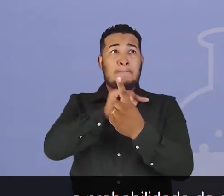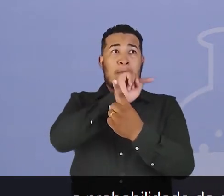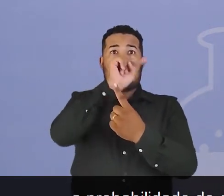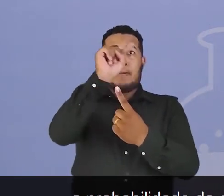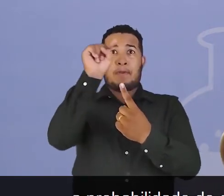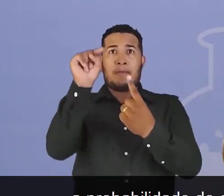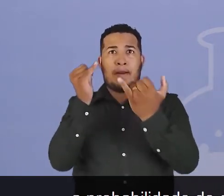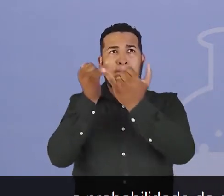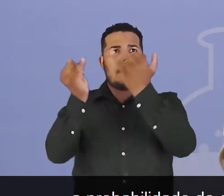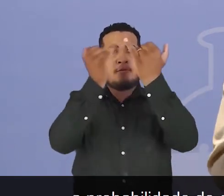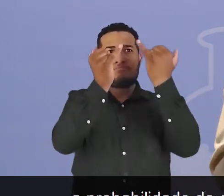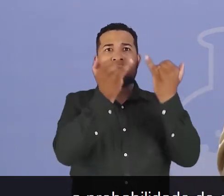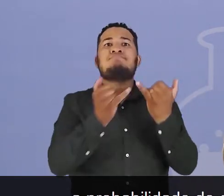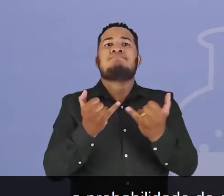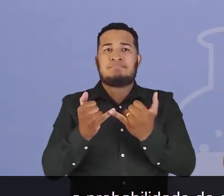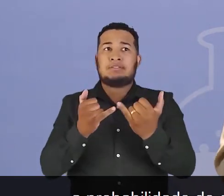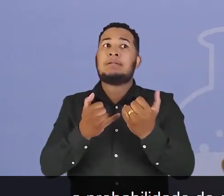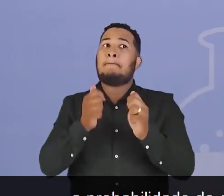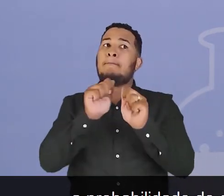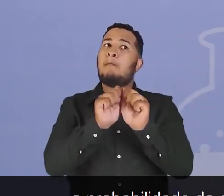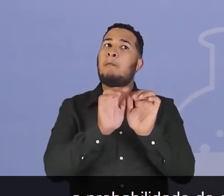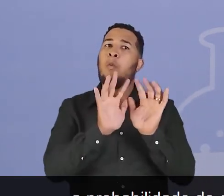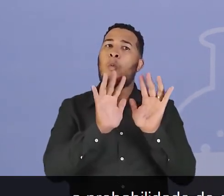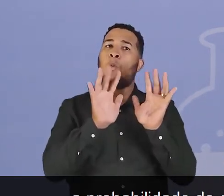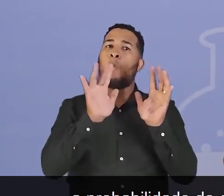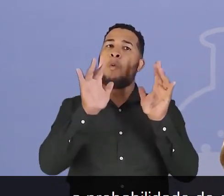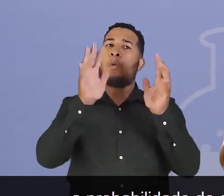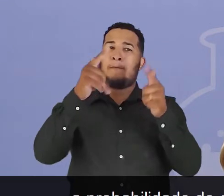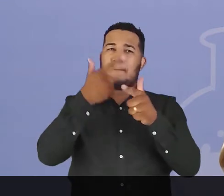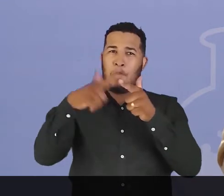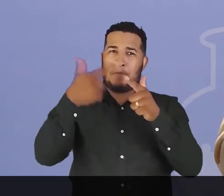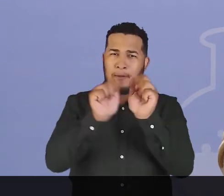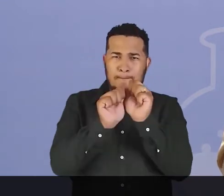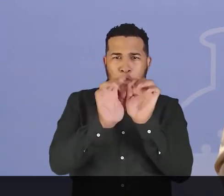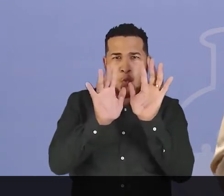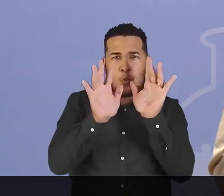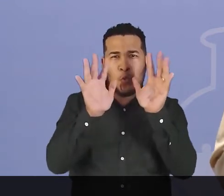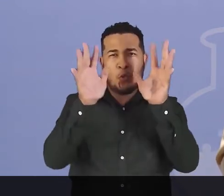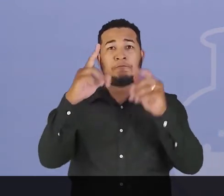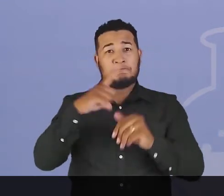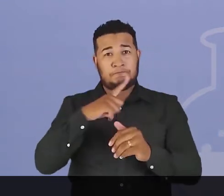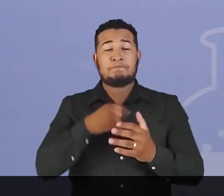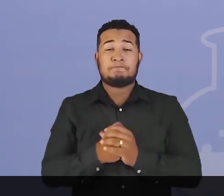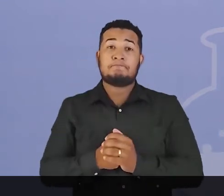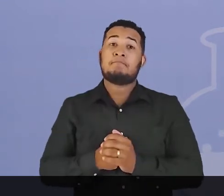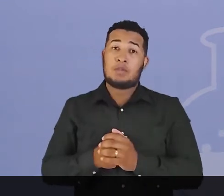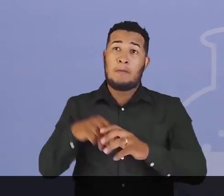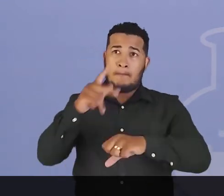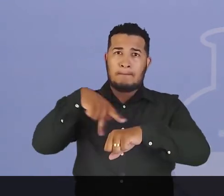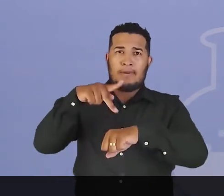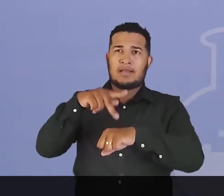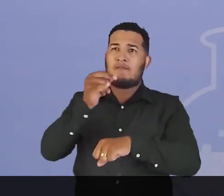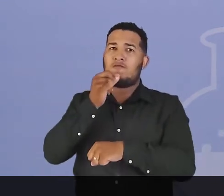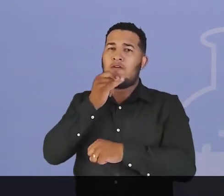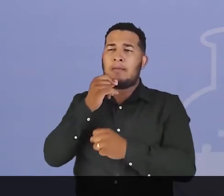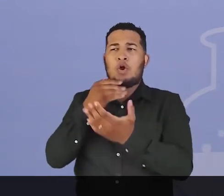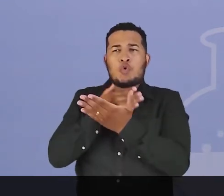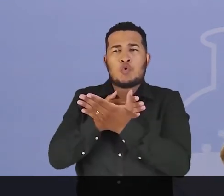de outro país com a mesma característica ter também essa crise é grande. Então, claro, se um país emergente, um